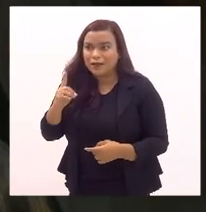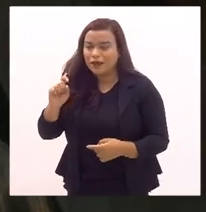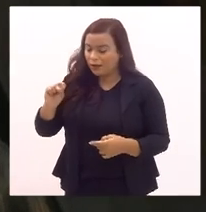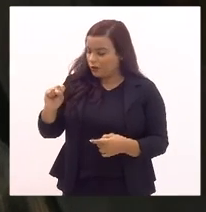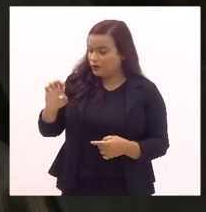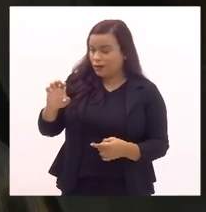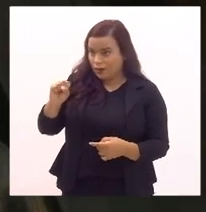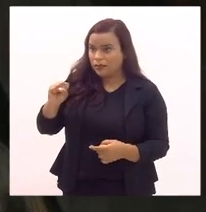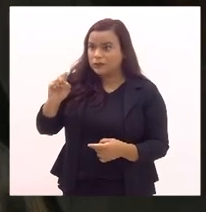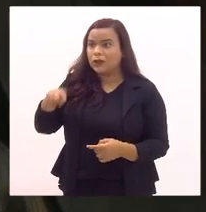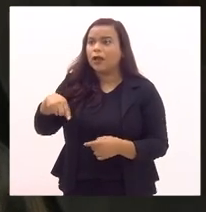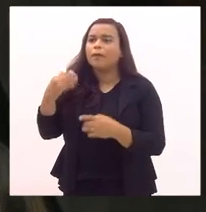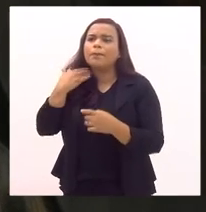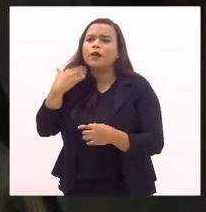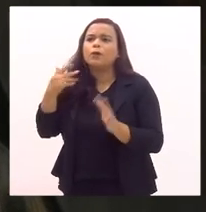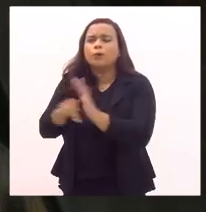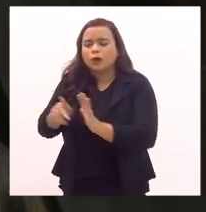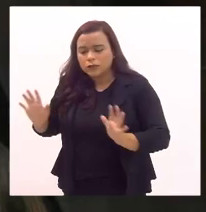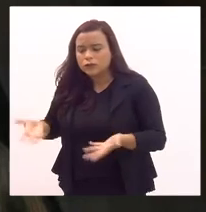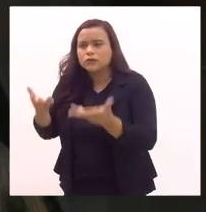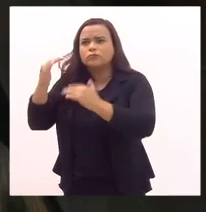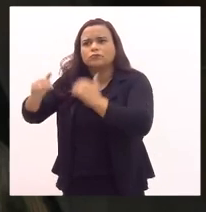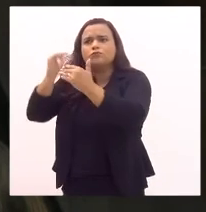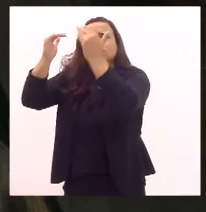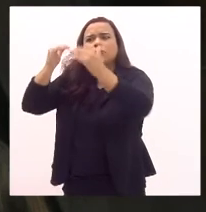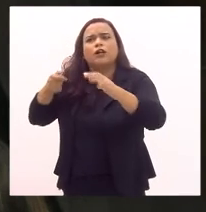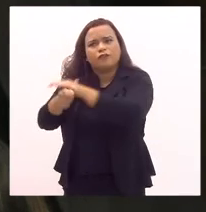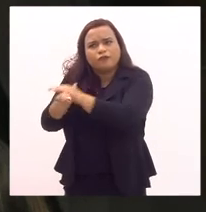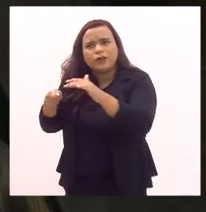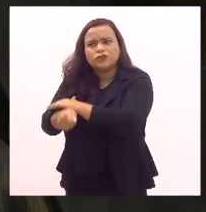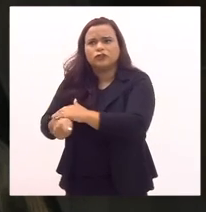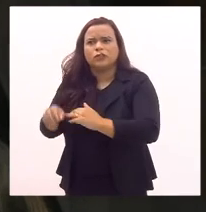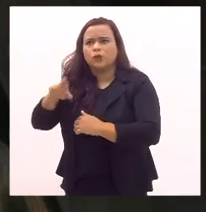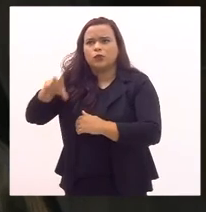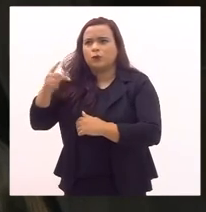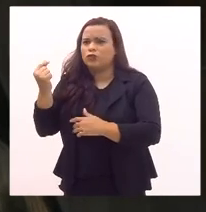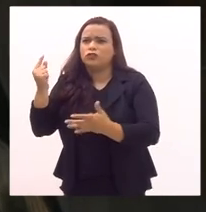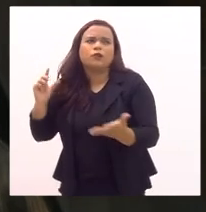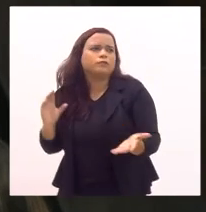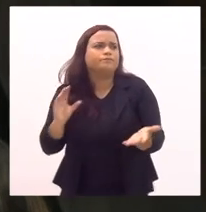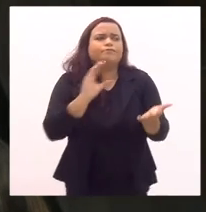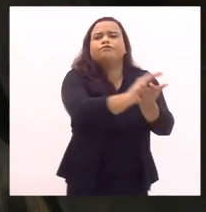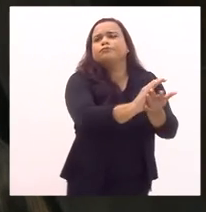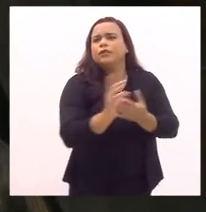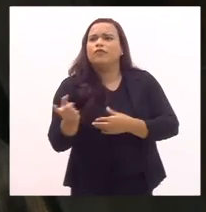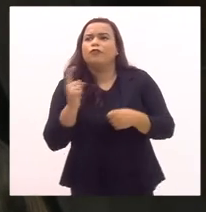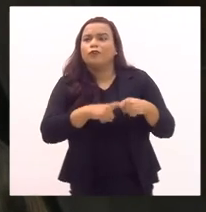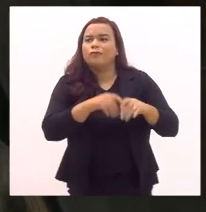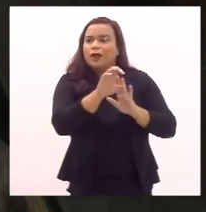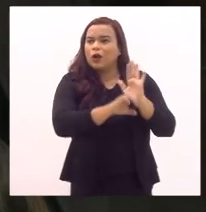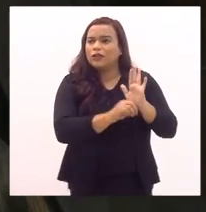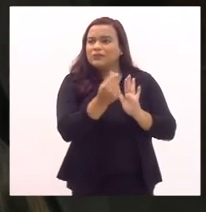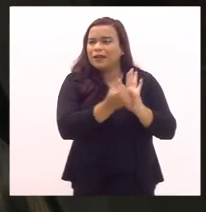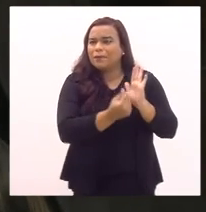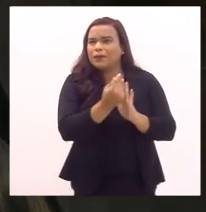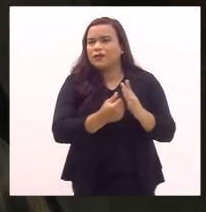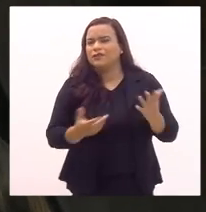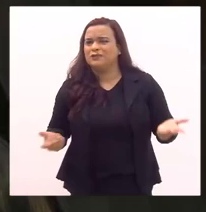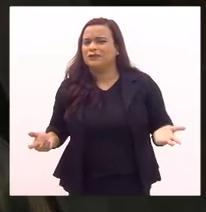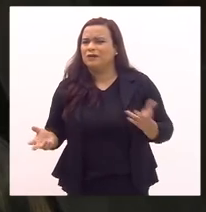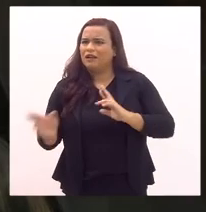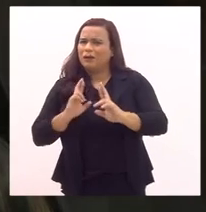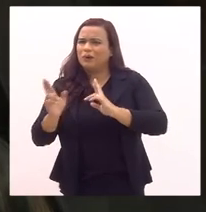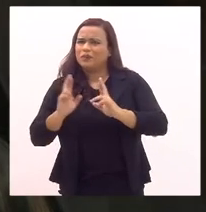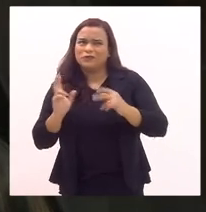é bom para fomentar o desenvolvimento portanto fazer investimento o bnts devolver lançamento e depois devolver